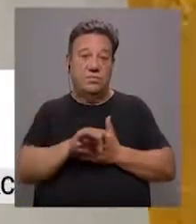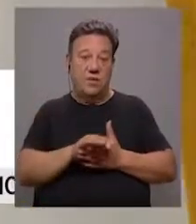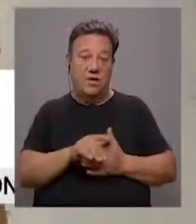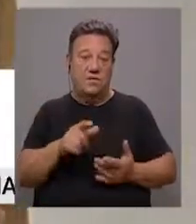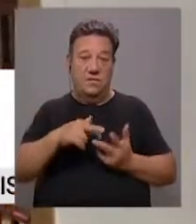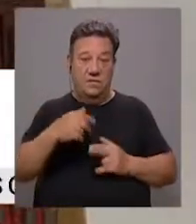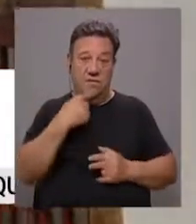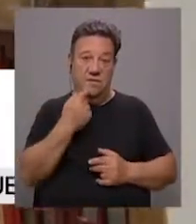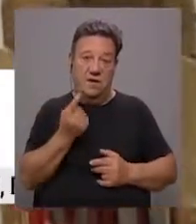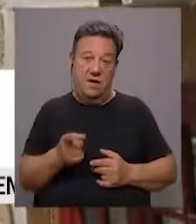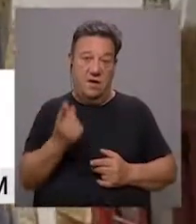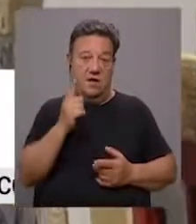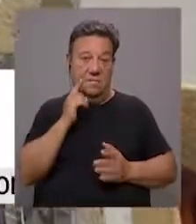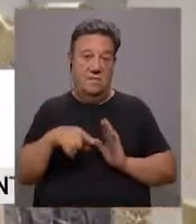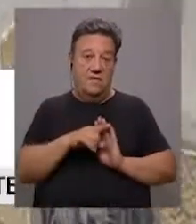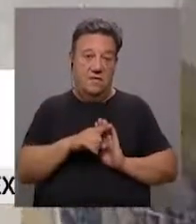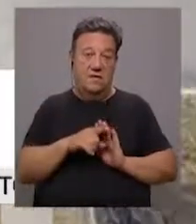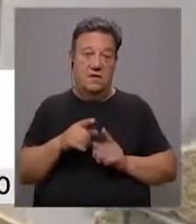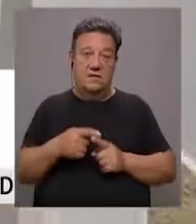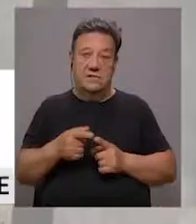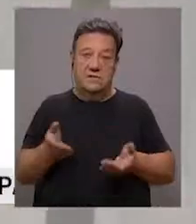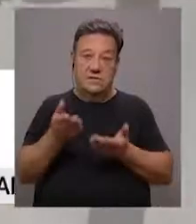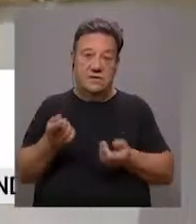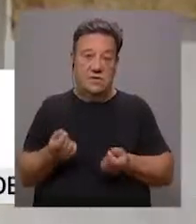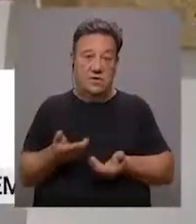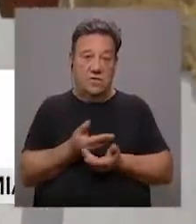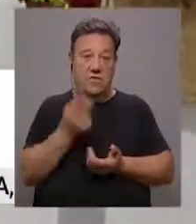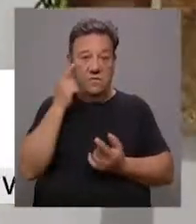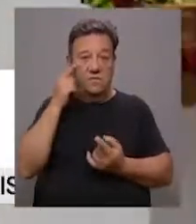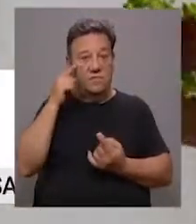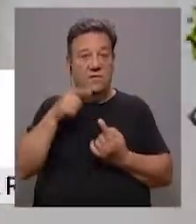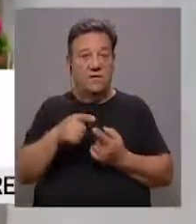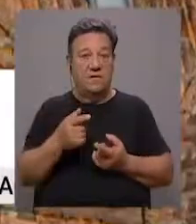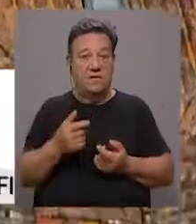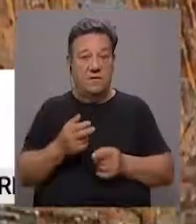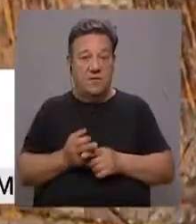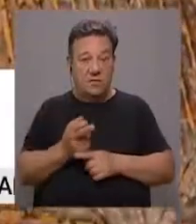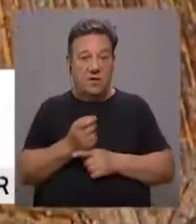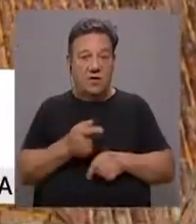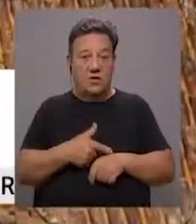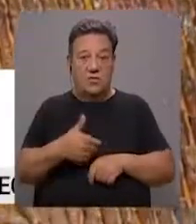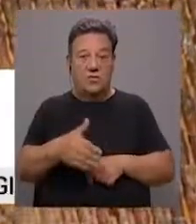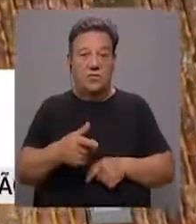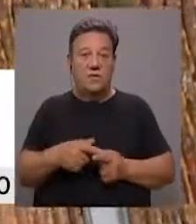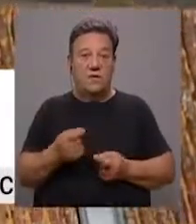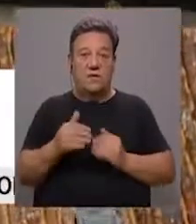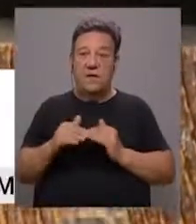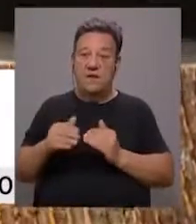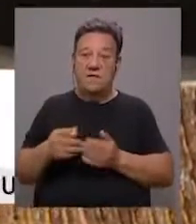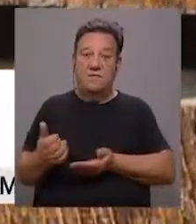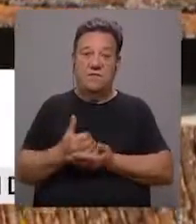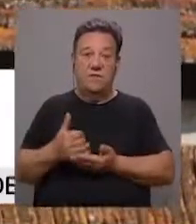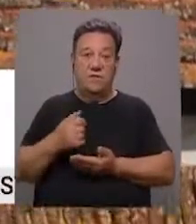refere que esta é uma medida de estímulo económico que visa aumentar, a curto prazo, os níveis de faturação das